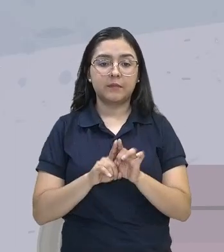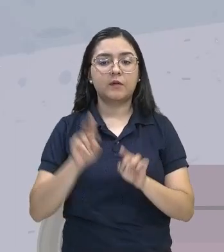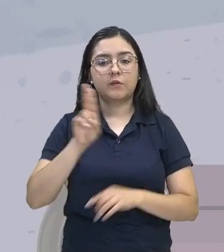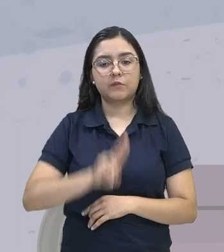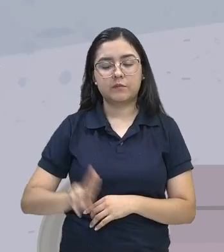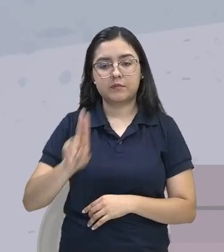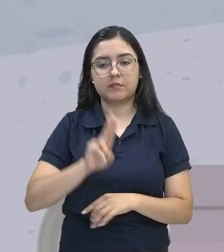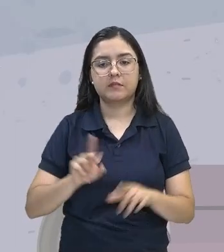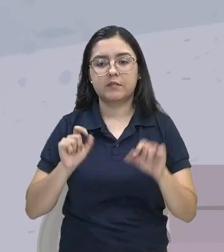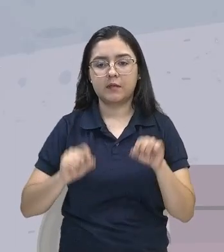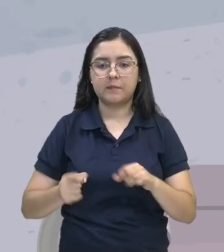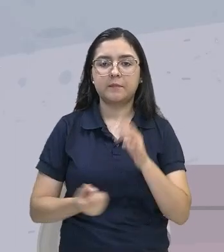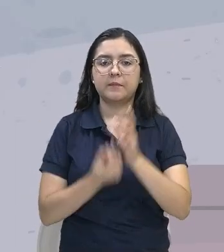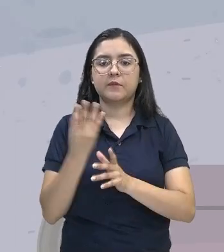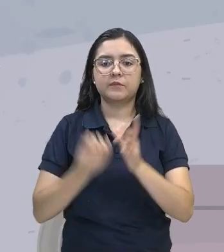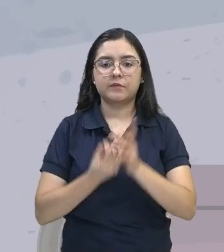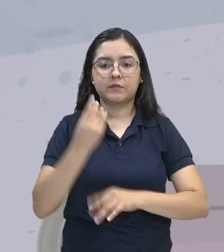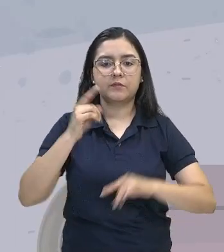produção de mercadoria.